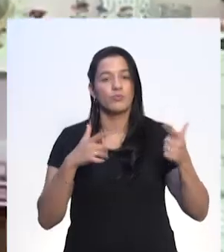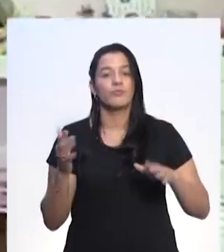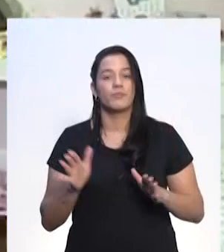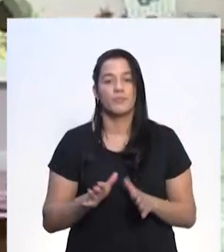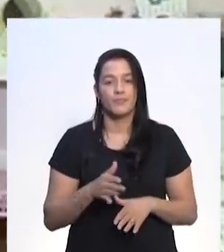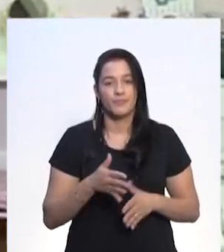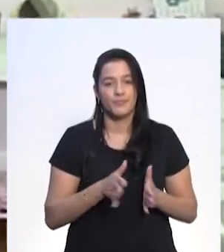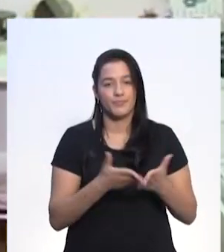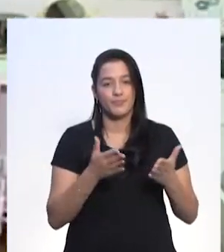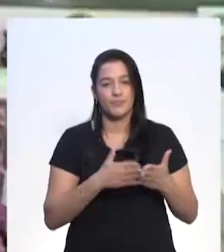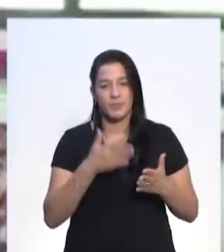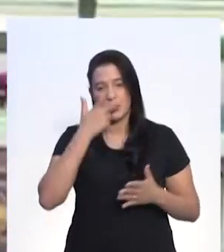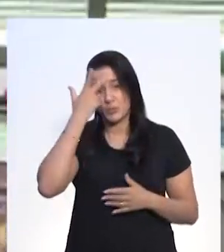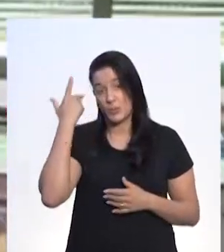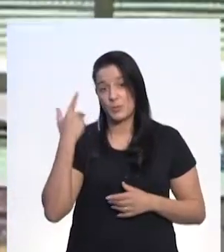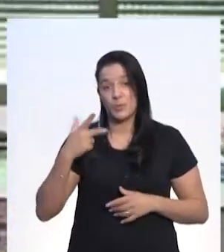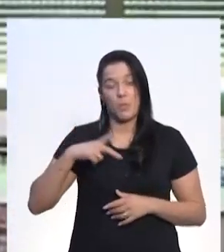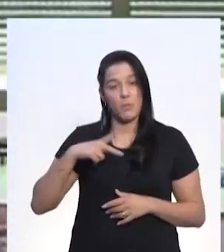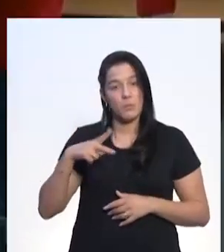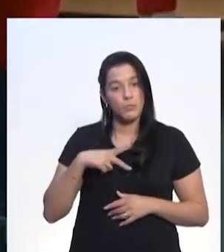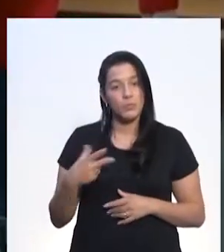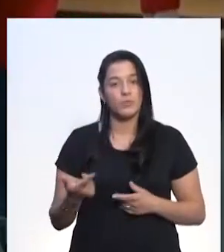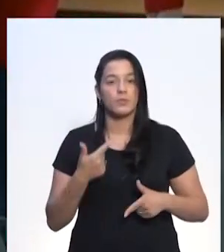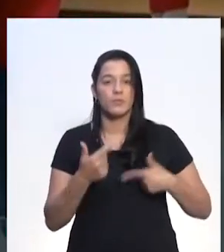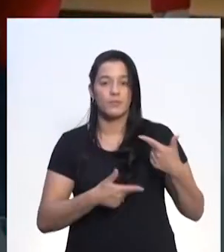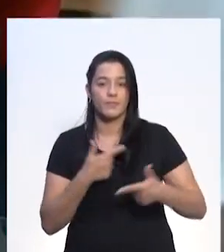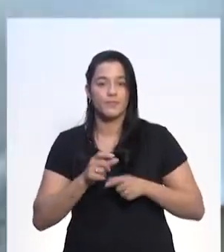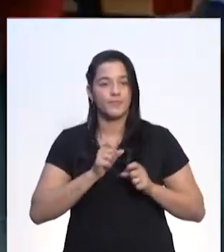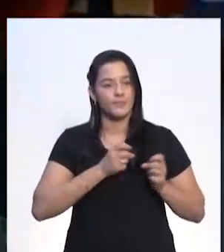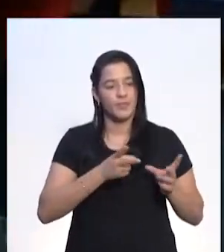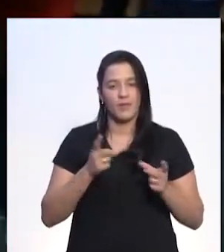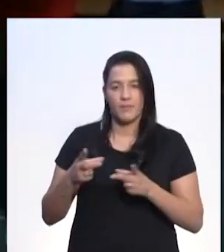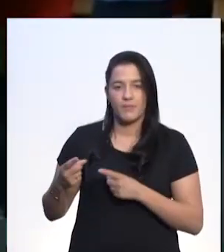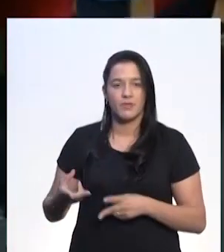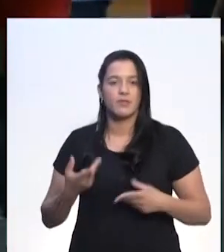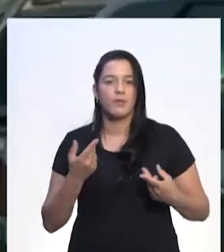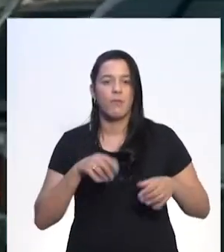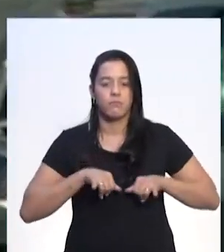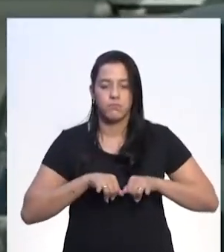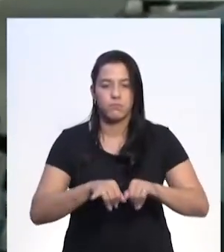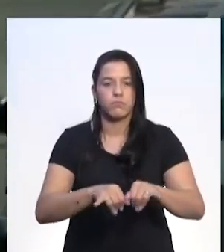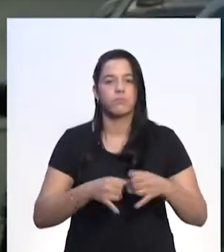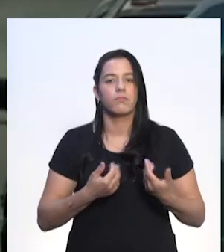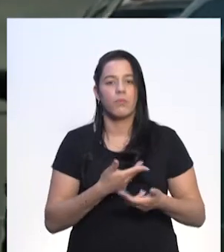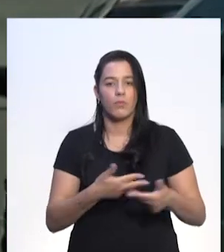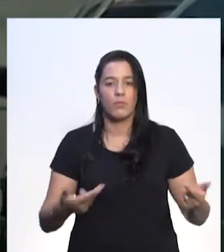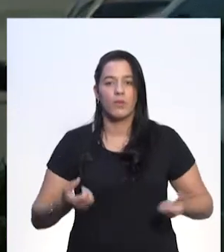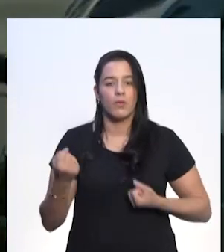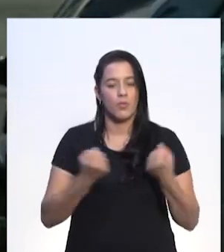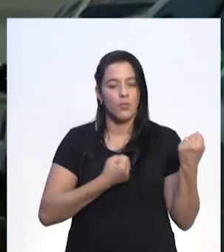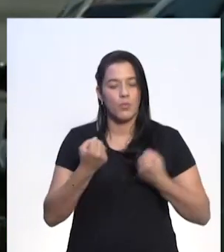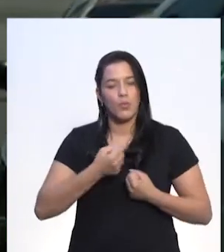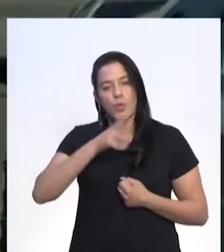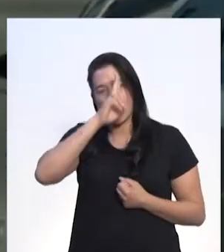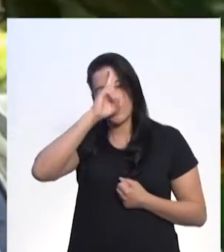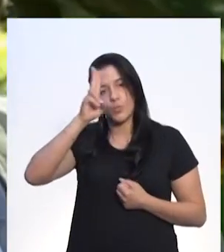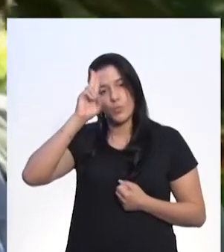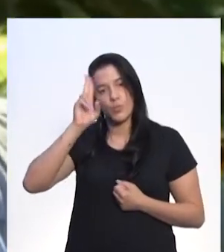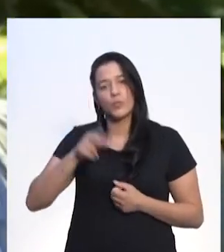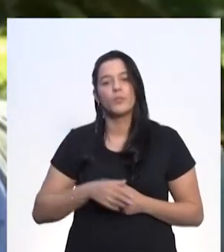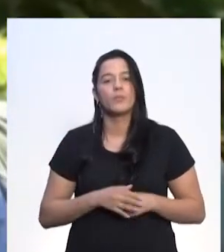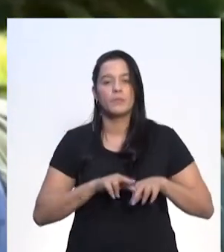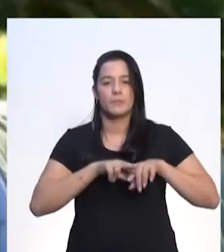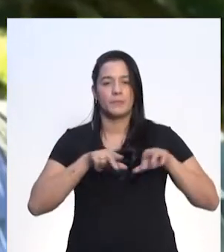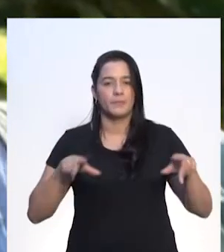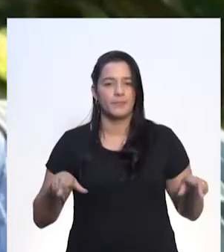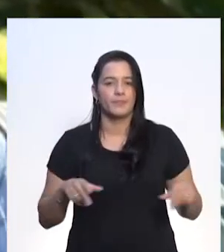precárias. Autônomos no emprego doméstico, na venda de alimentos, ambulantes, motoristas de Uber ou Cabify. O